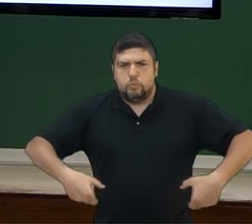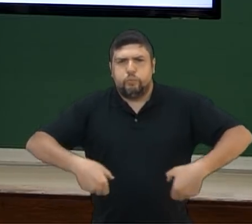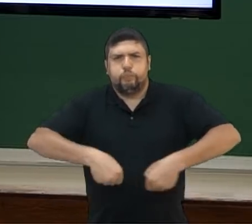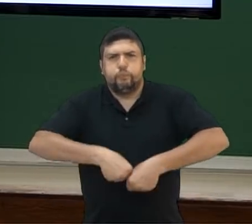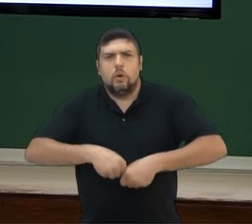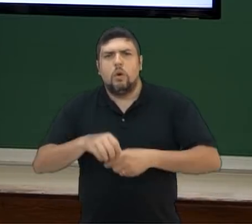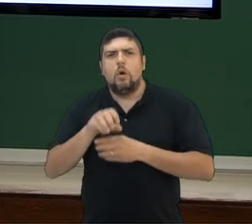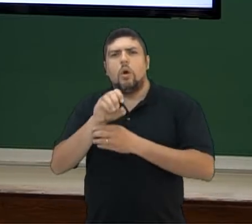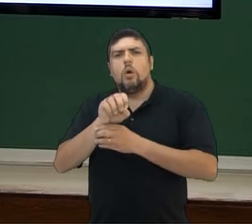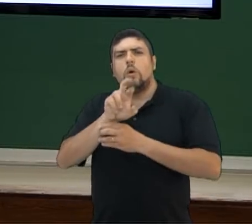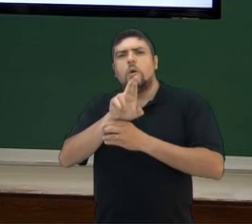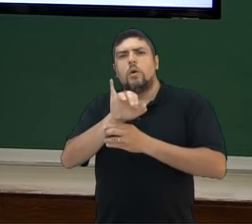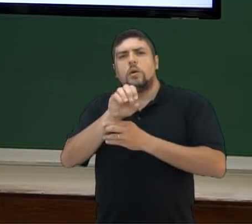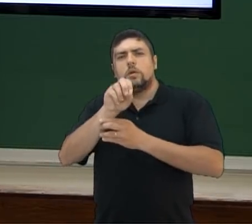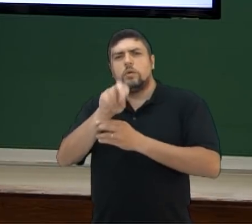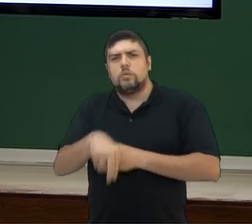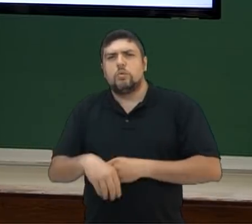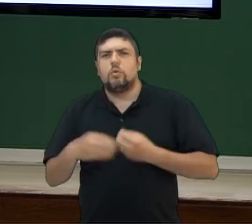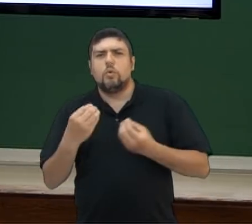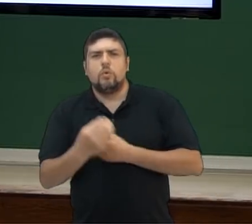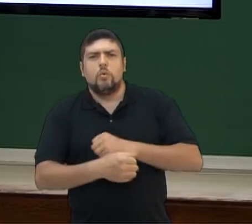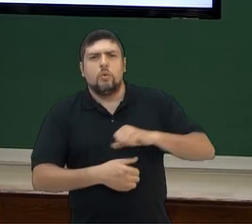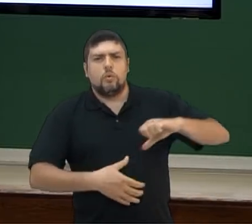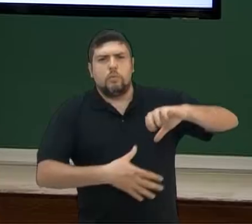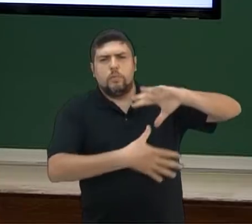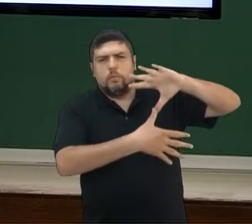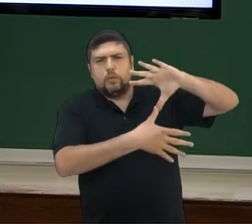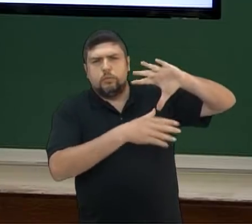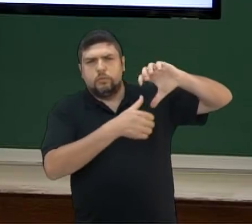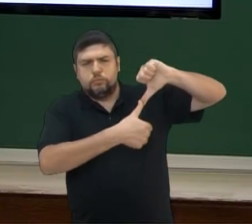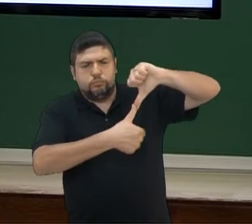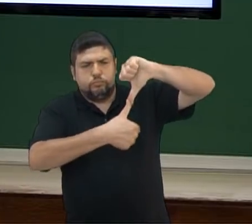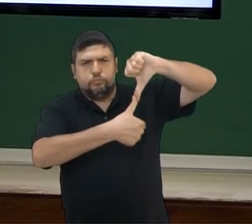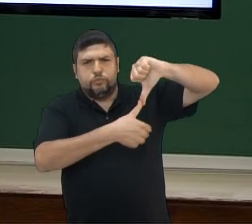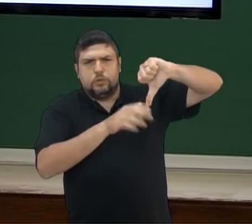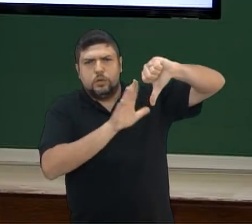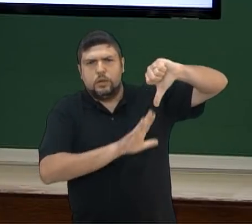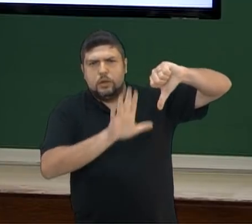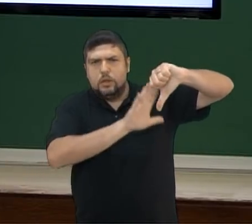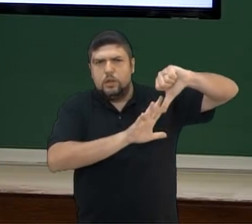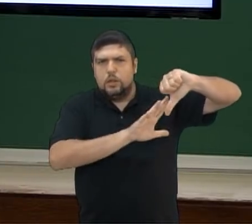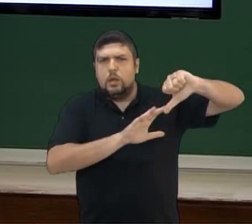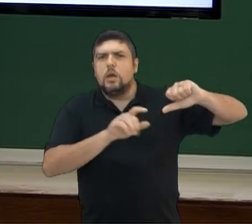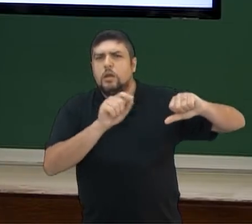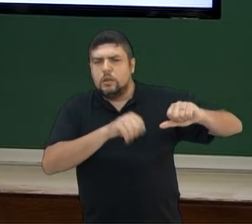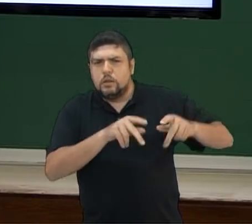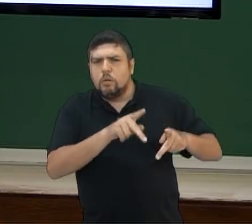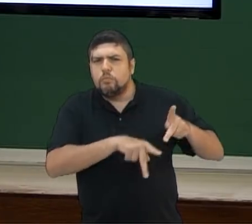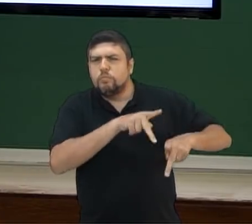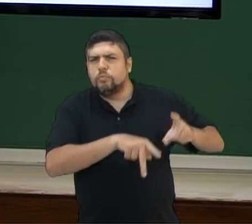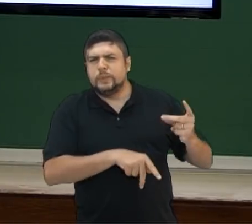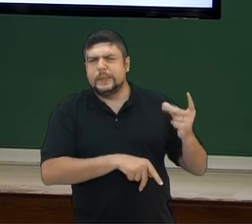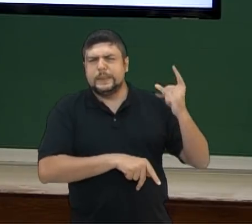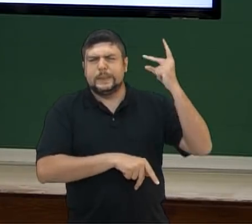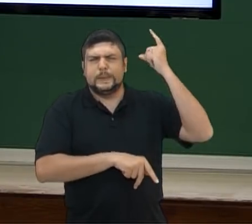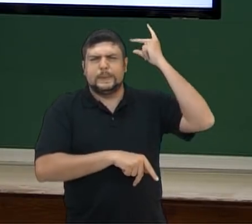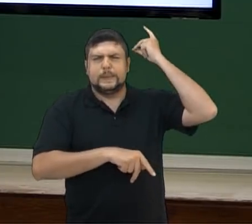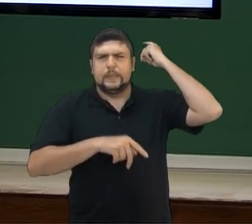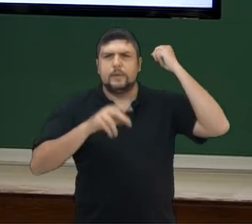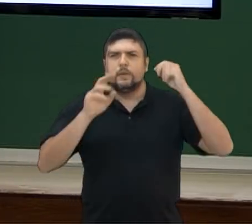povos Inca, Maia e Azteca que tinham um conhecimento astrológico fabuloso, fizeram um calendário mais,